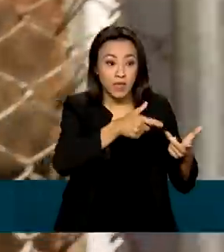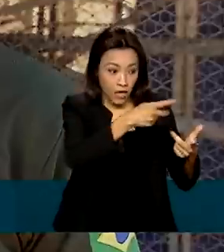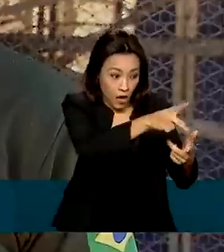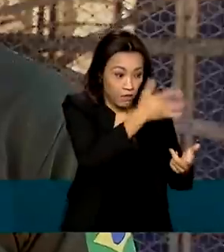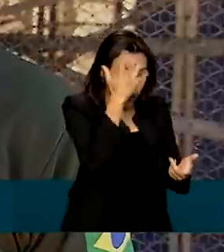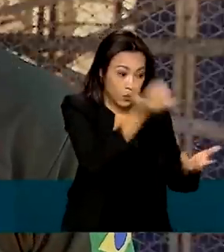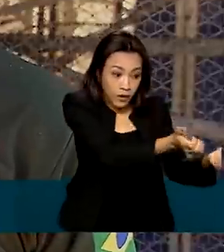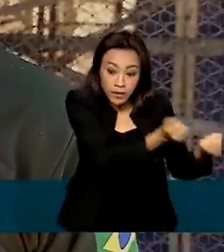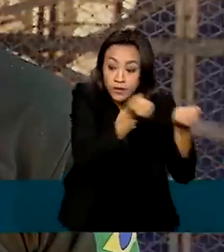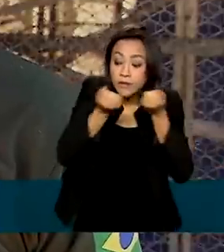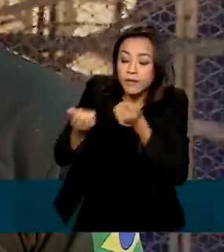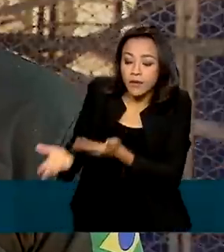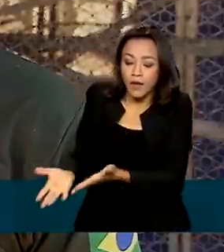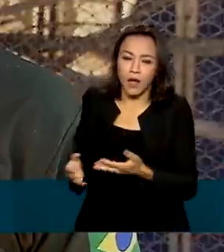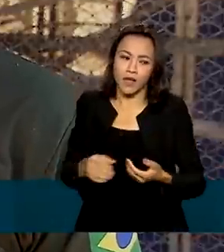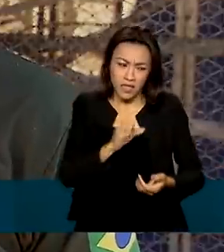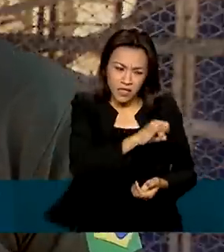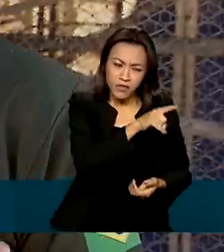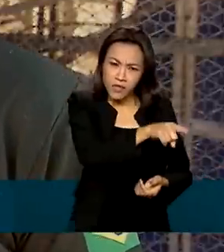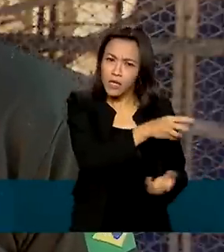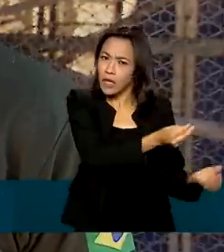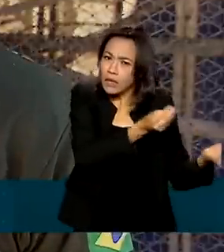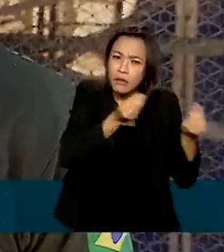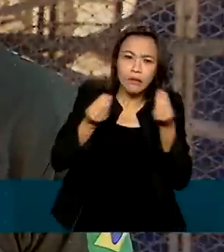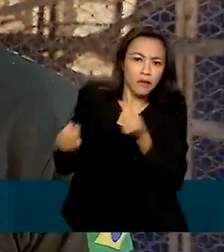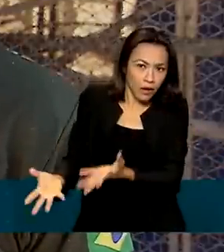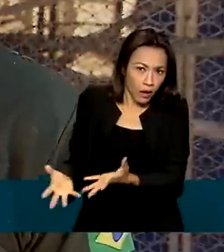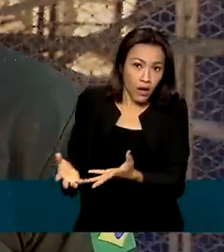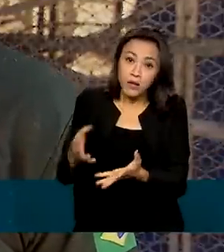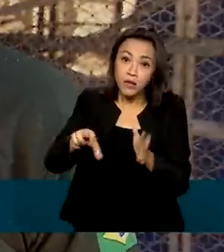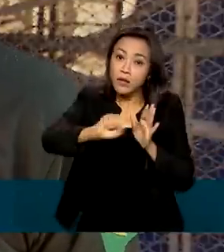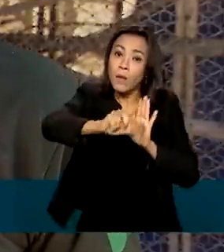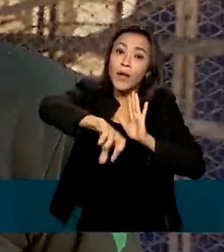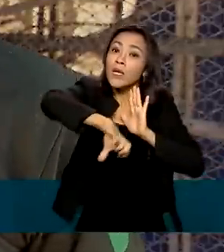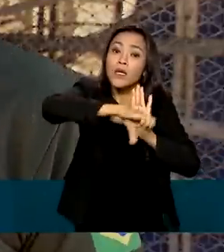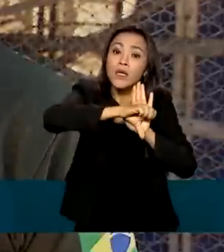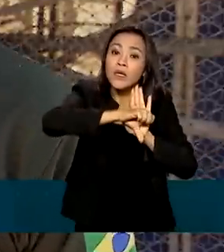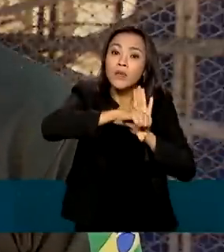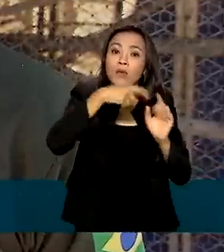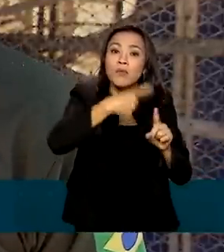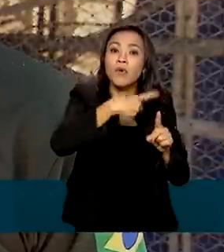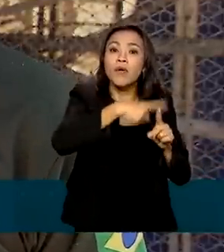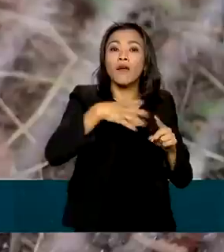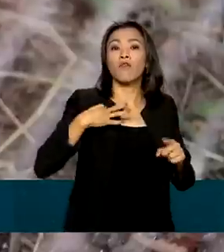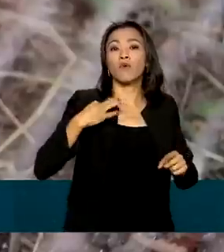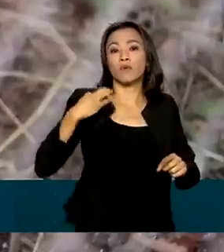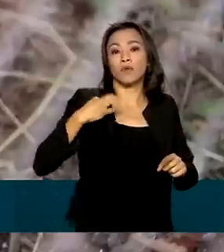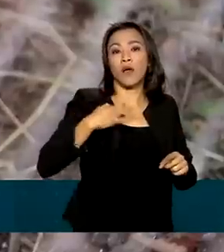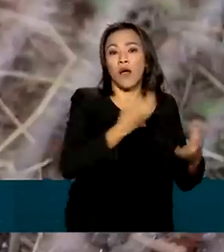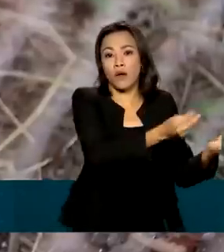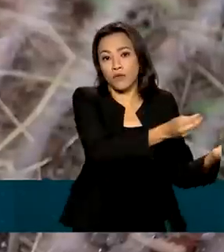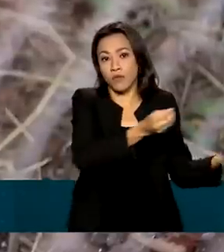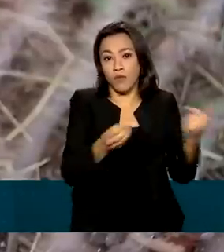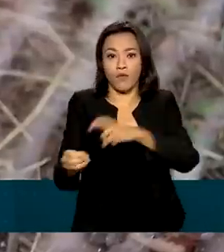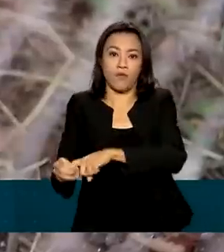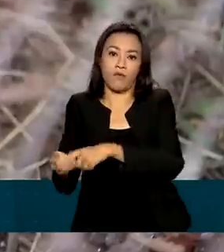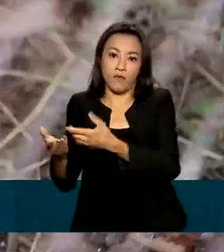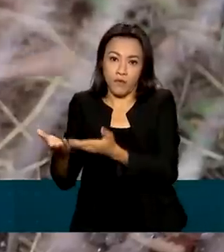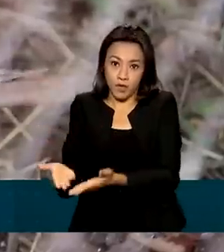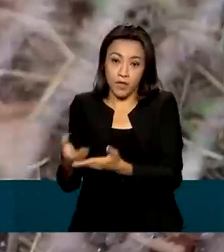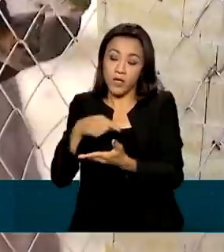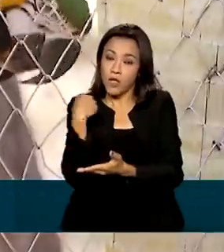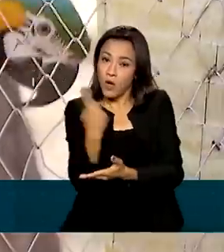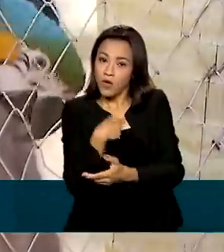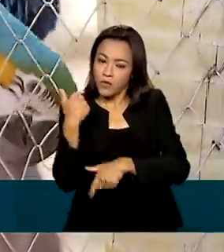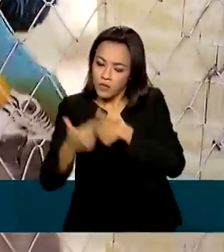voluntária ele não vai ser o áudio ele não vai não não vai ser considerado um crime porque ele vai estar fazendo uma entrega voluntária e a gente vai é